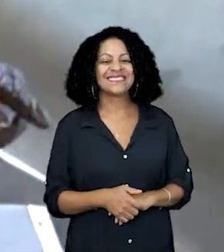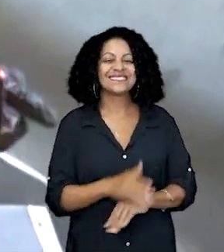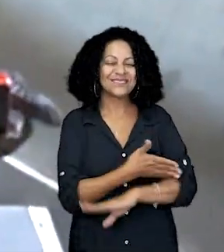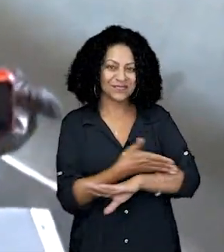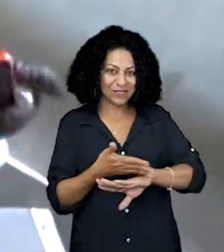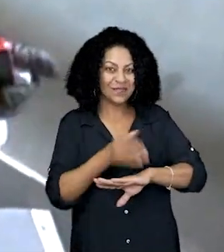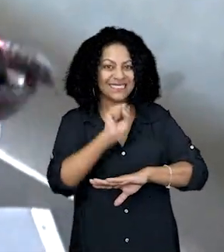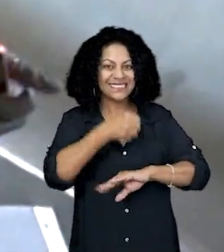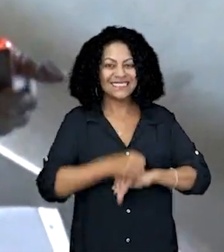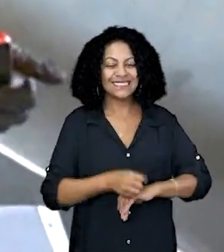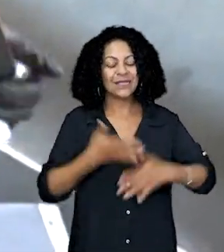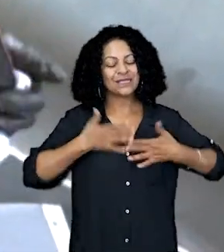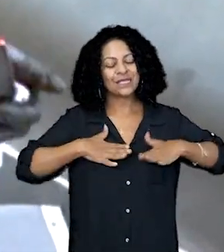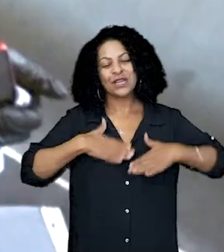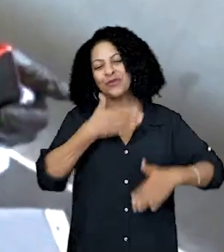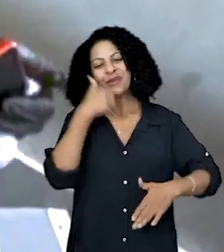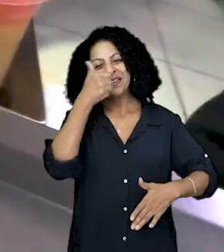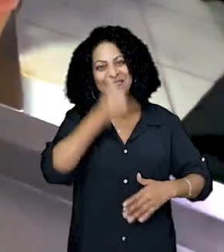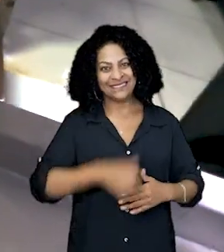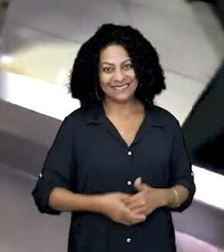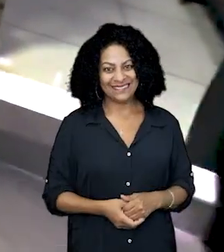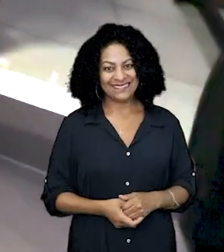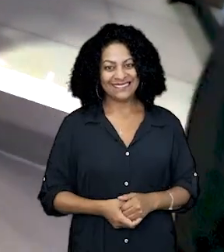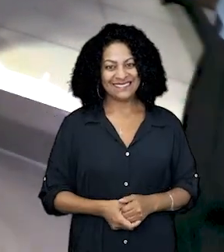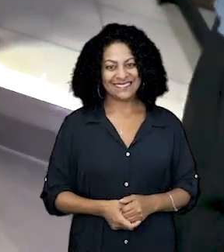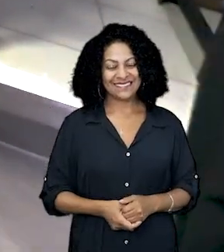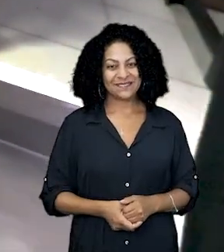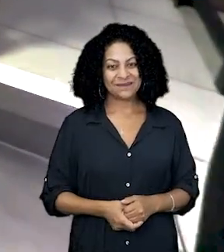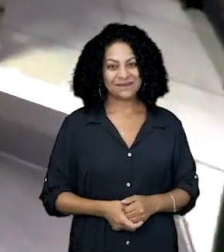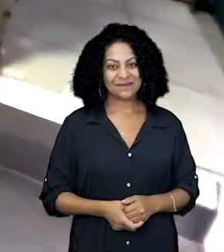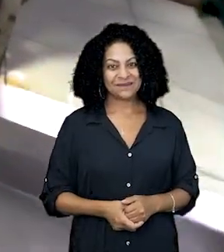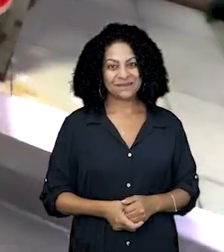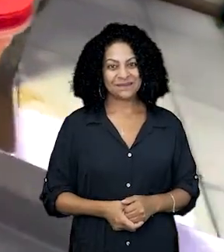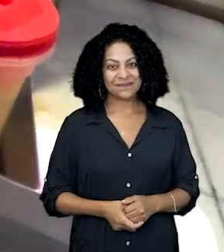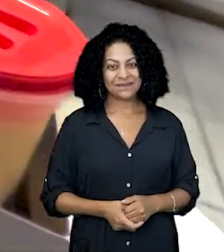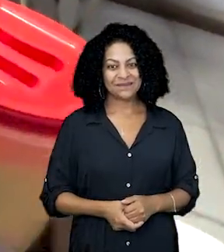Já acostumei, tá mais tranquilo.